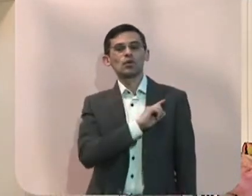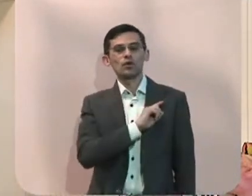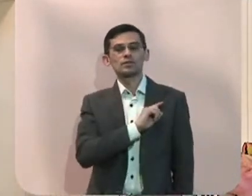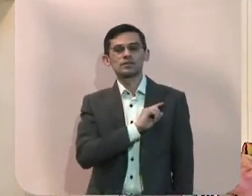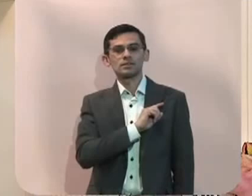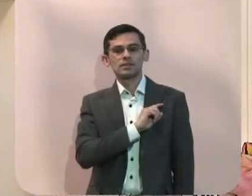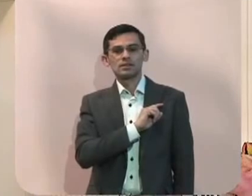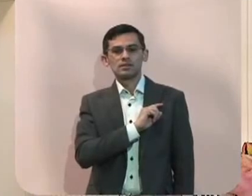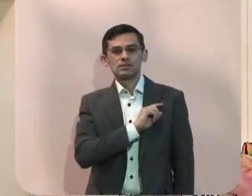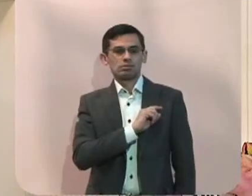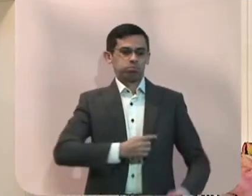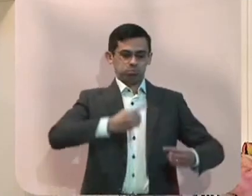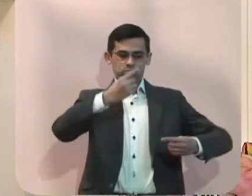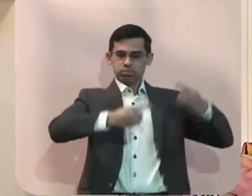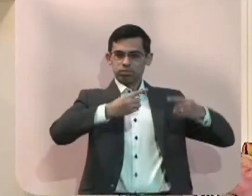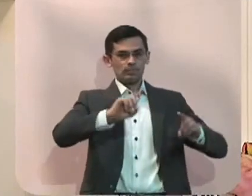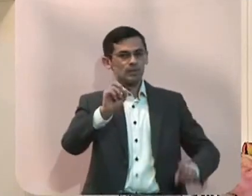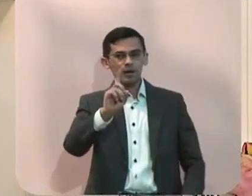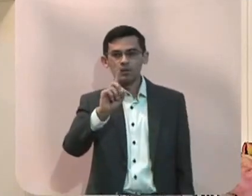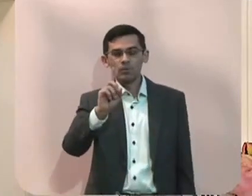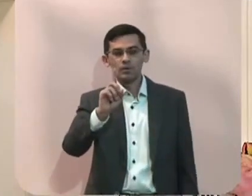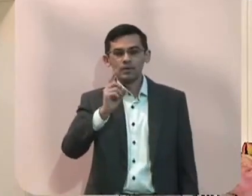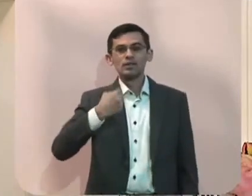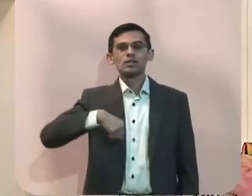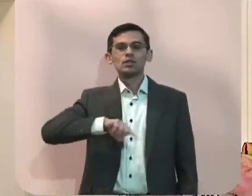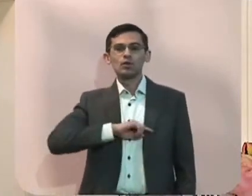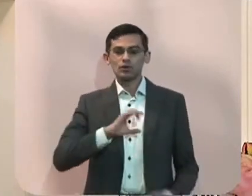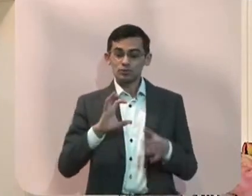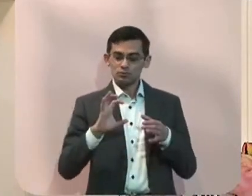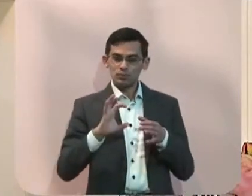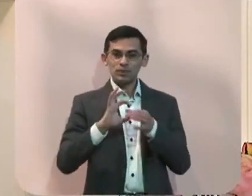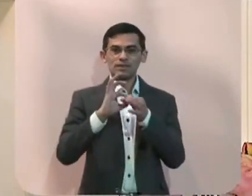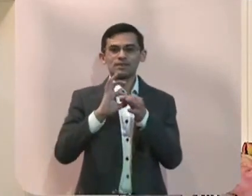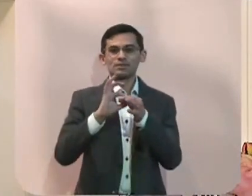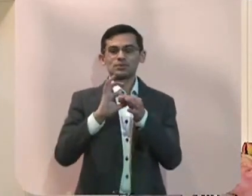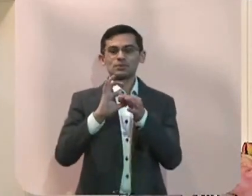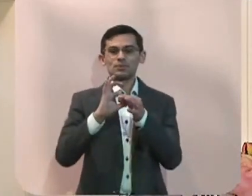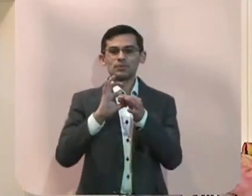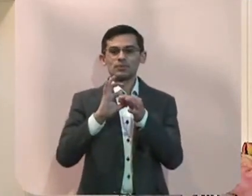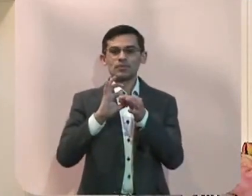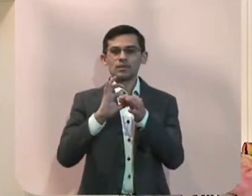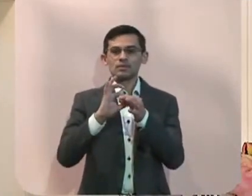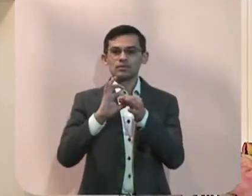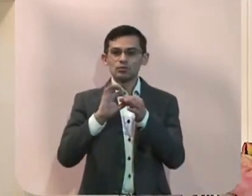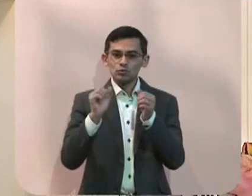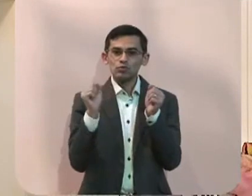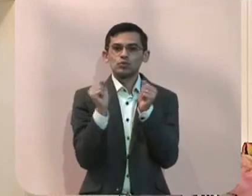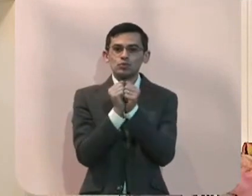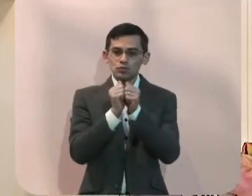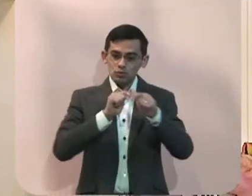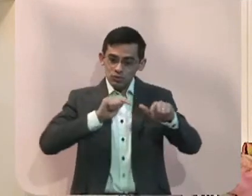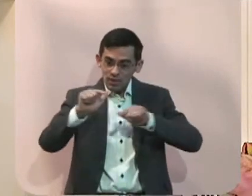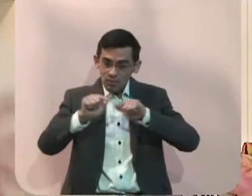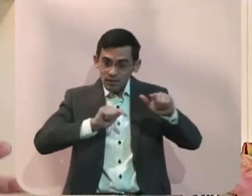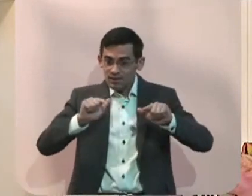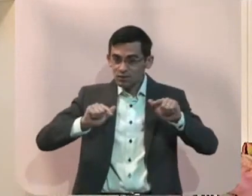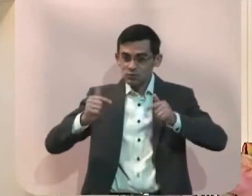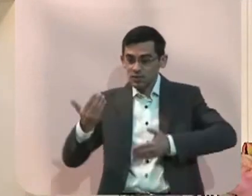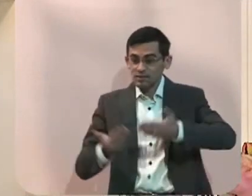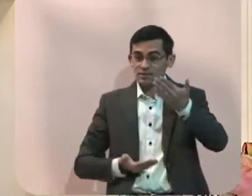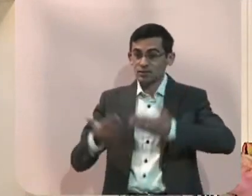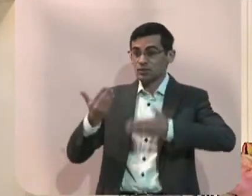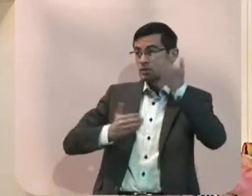somos concorrentes, gente. Nós somos parceiros e copastores do sumo pastor que é